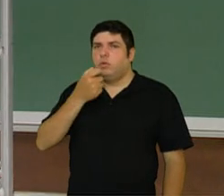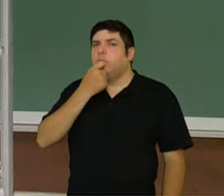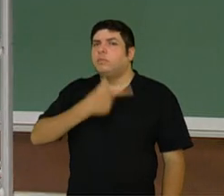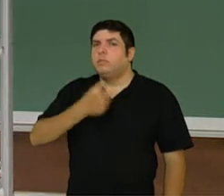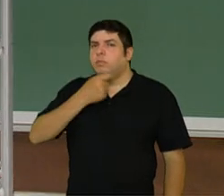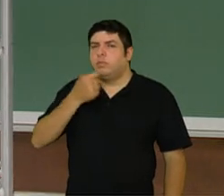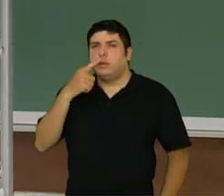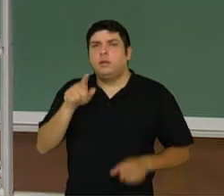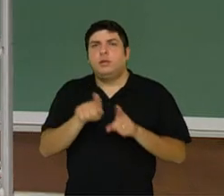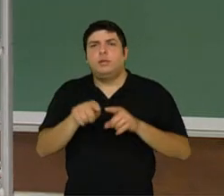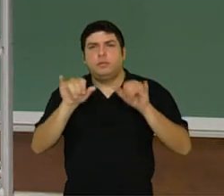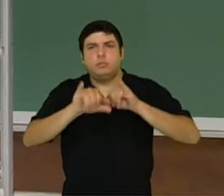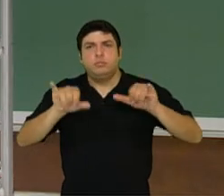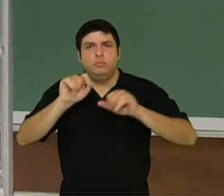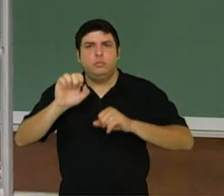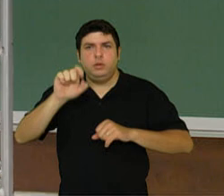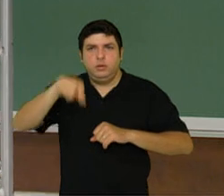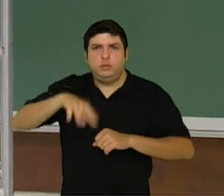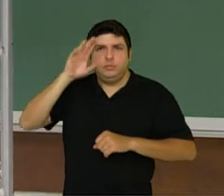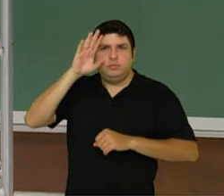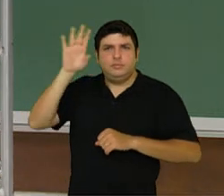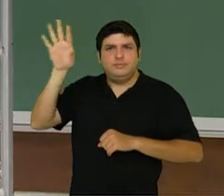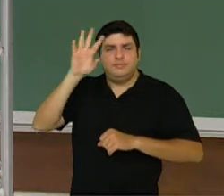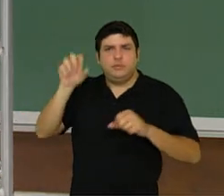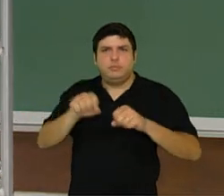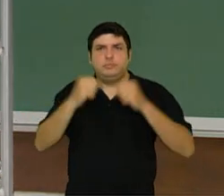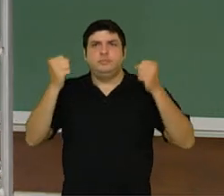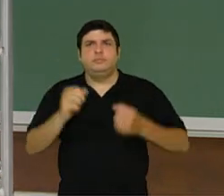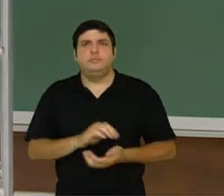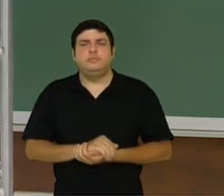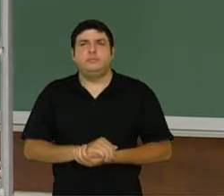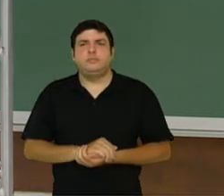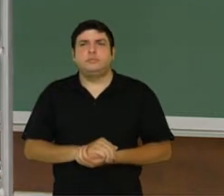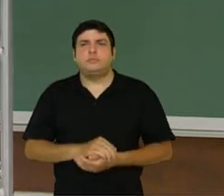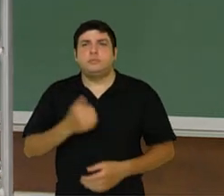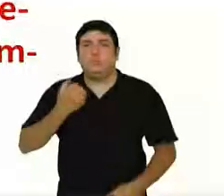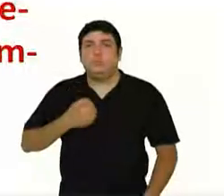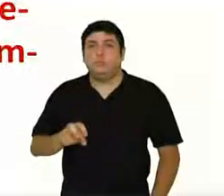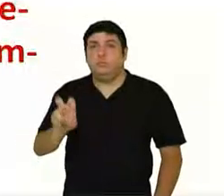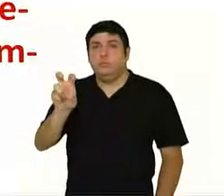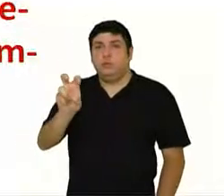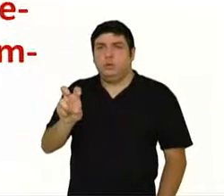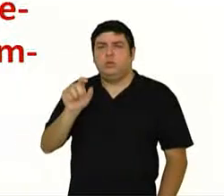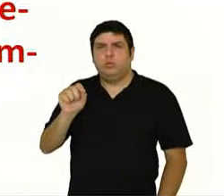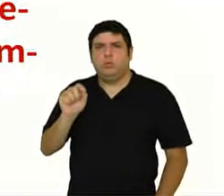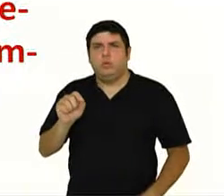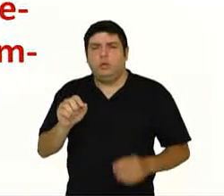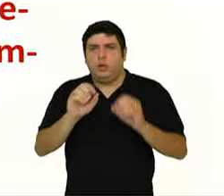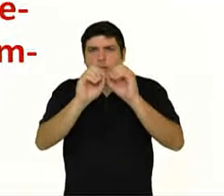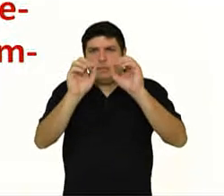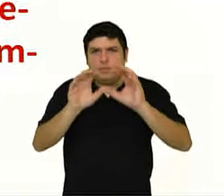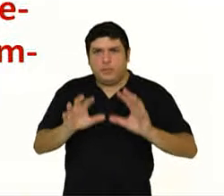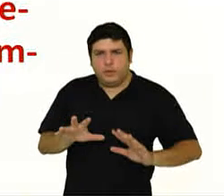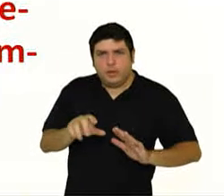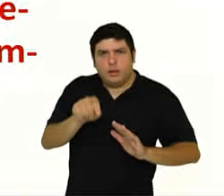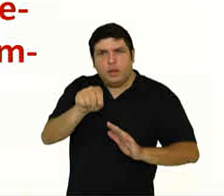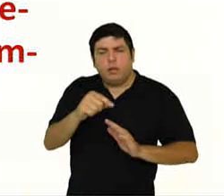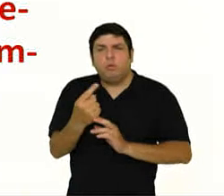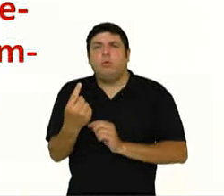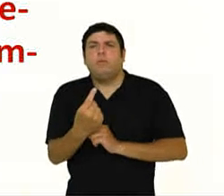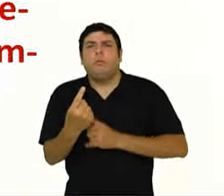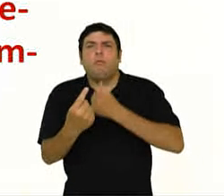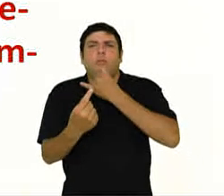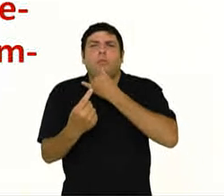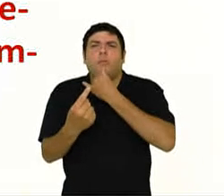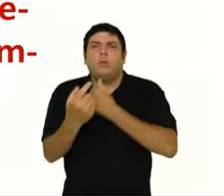também na publicidade, é uma quebra de expectativa. Na propaganda 5, não se espera que as bactérias restantes morreram de